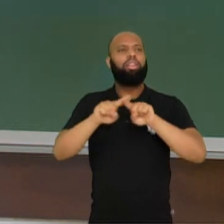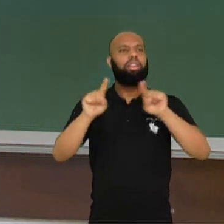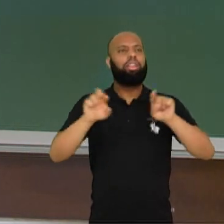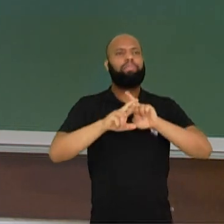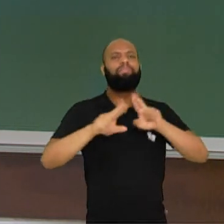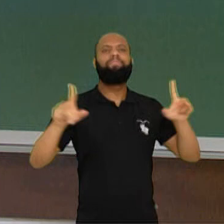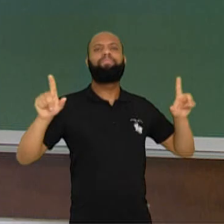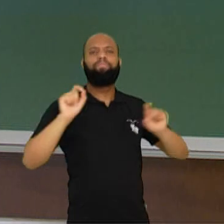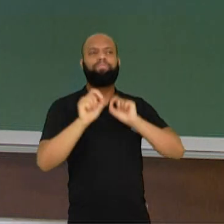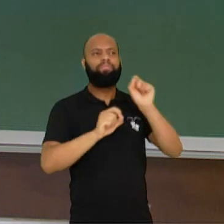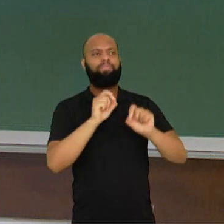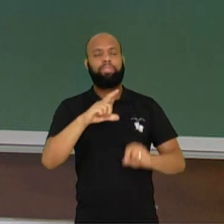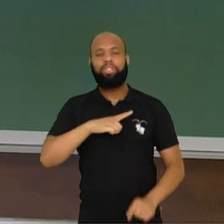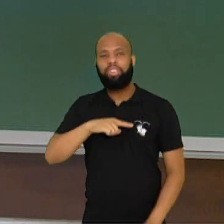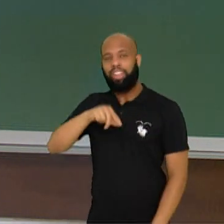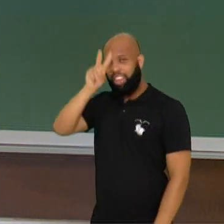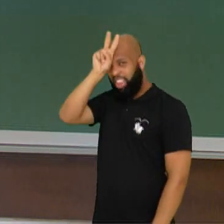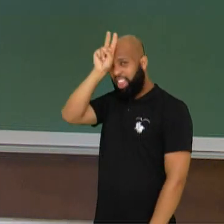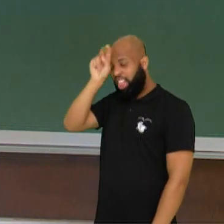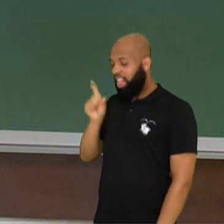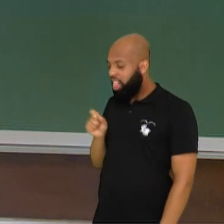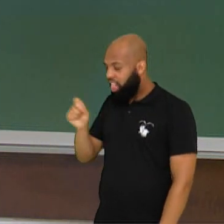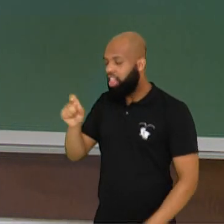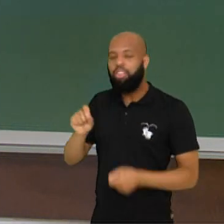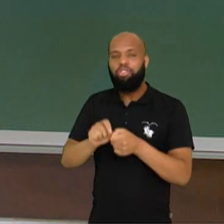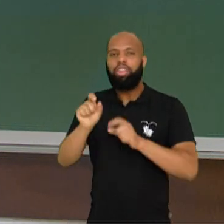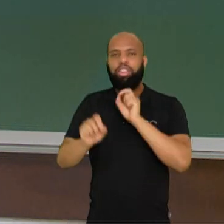A diferença é que a formiga ela faz isso